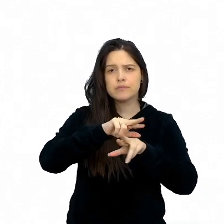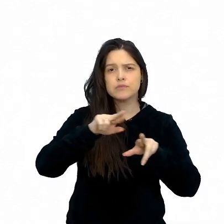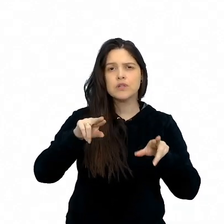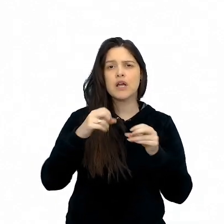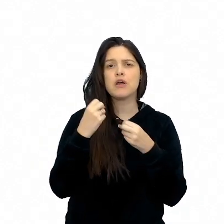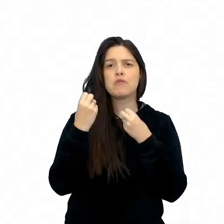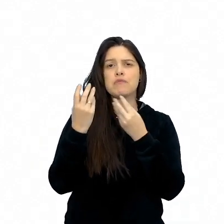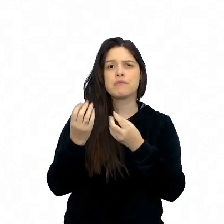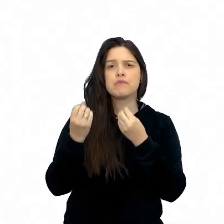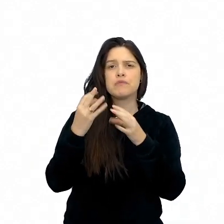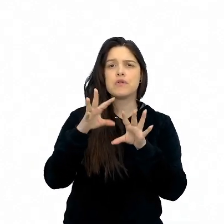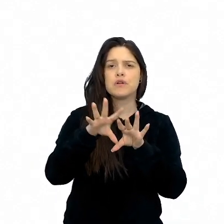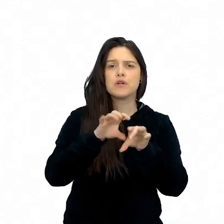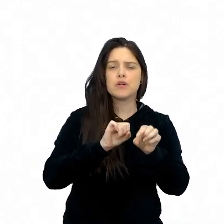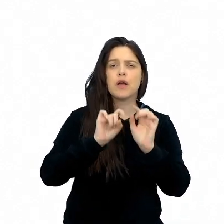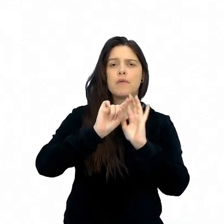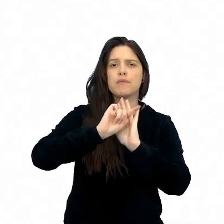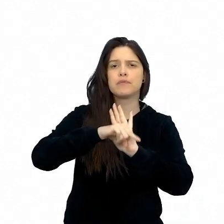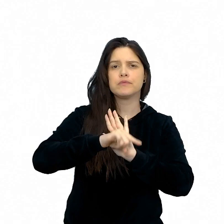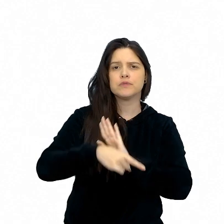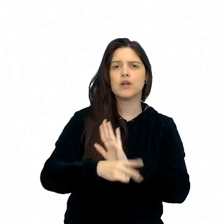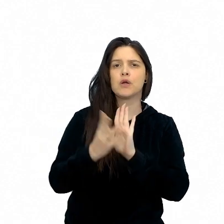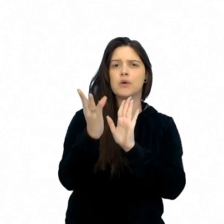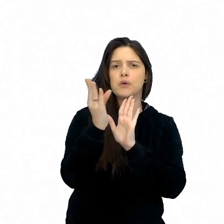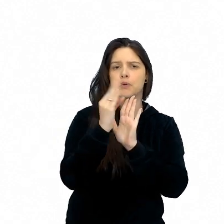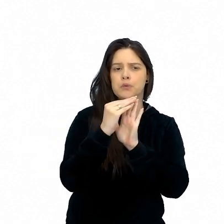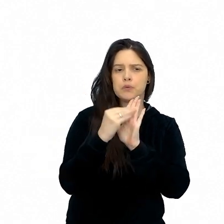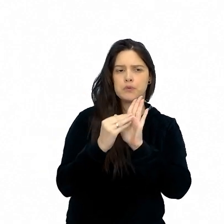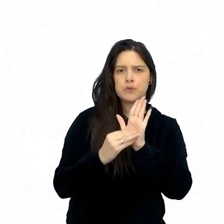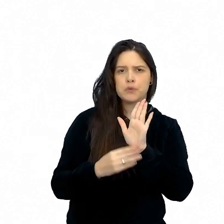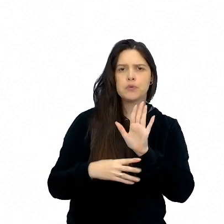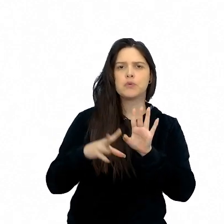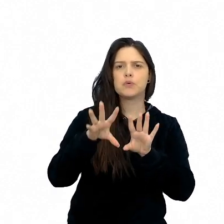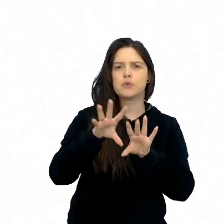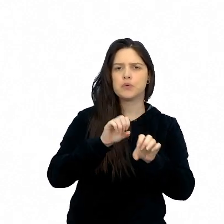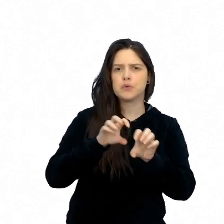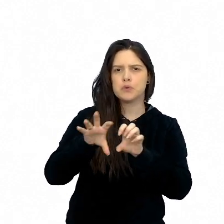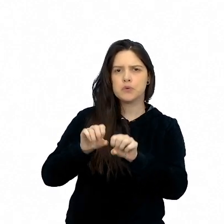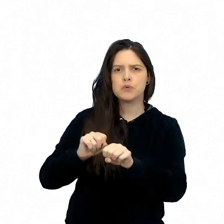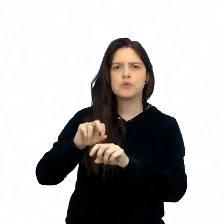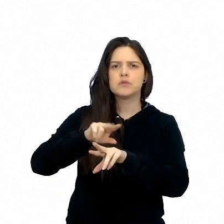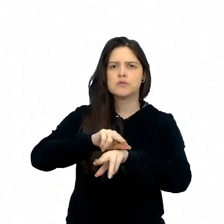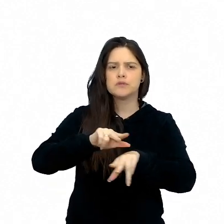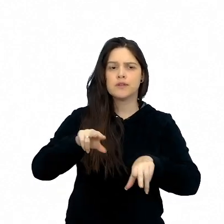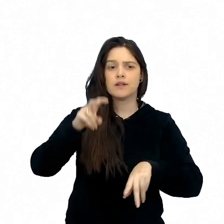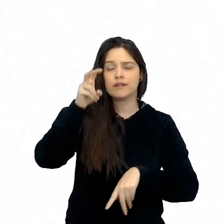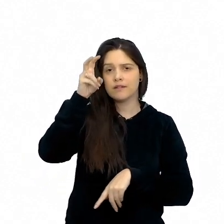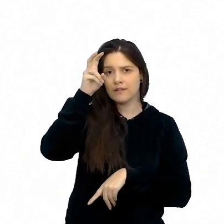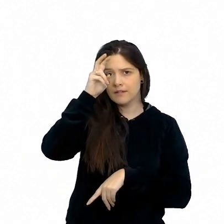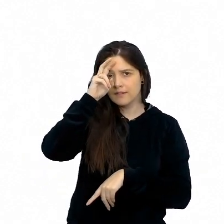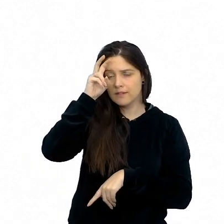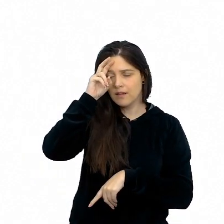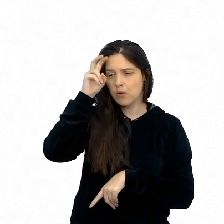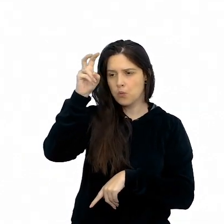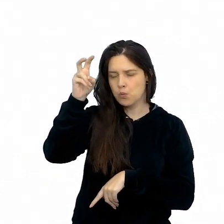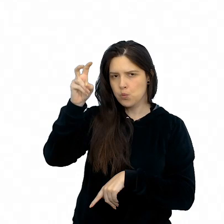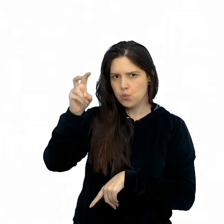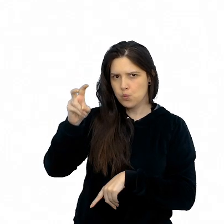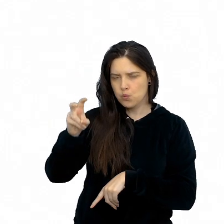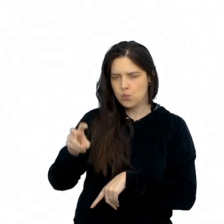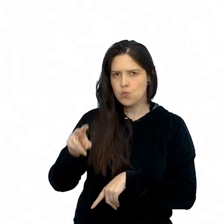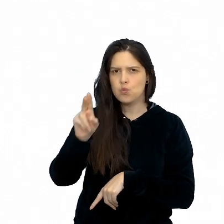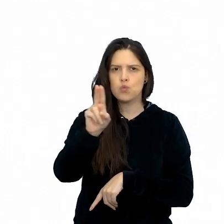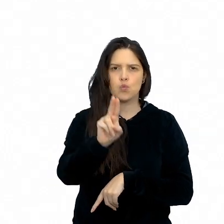formação, recuperação e aprofundamento, colocar a data de formação, lembrar que é sempre às quintas-feiras, manda no pesquisar, o que